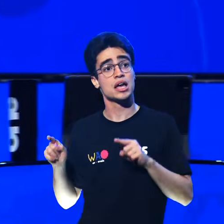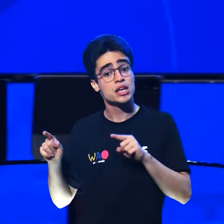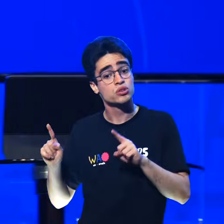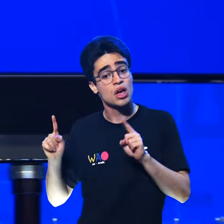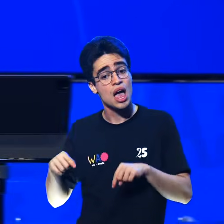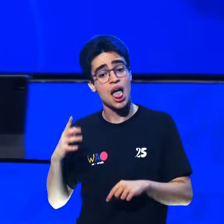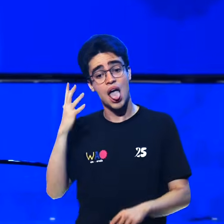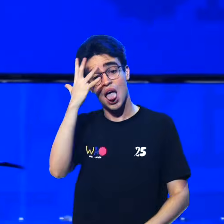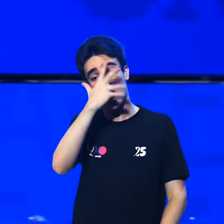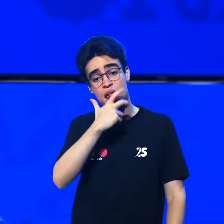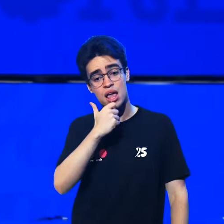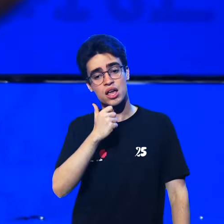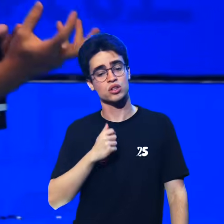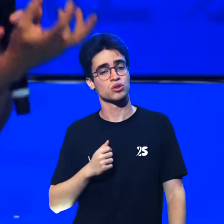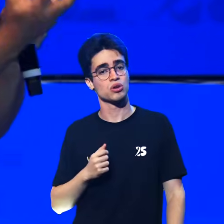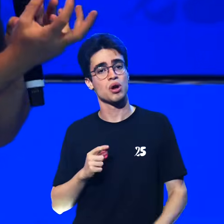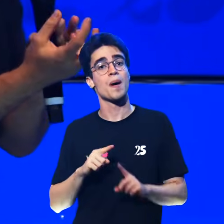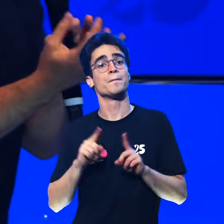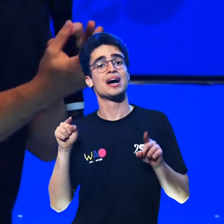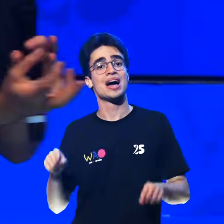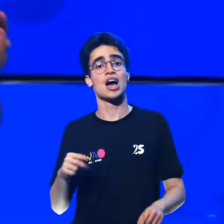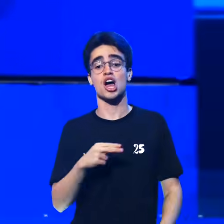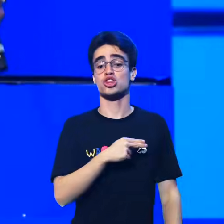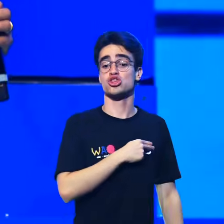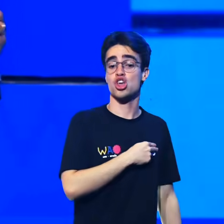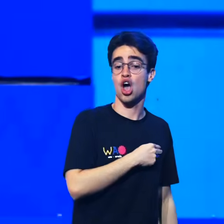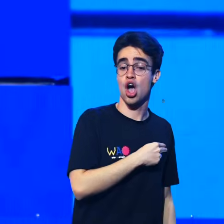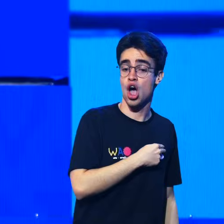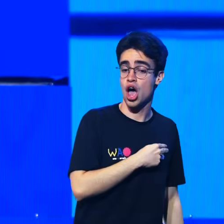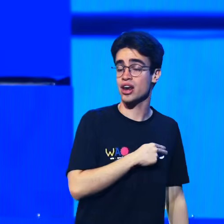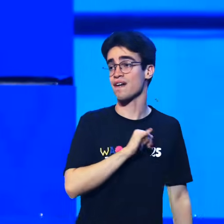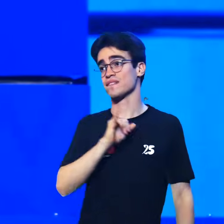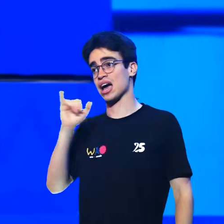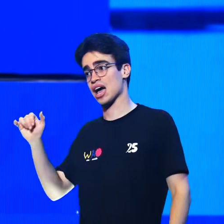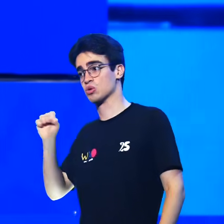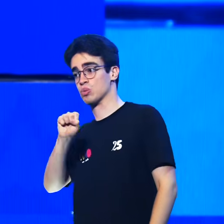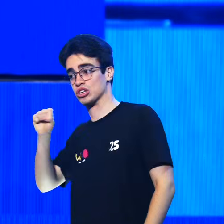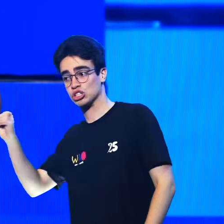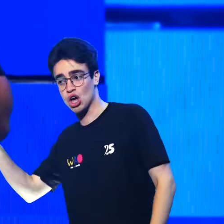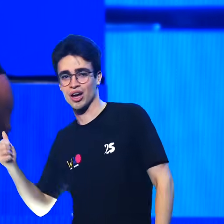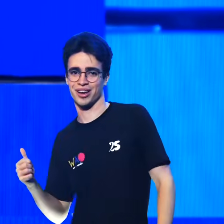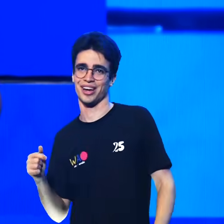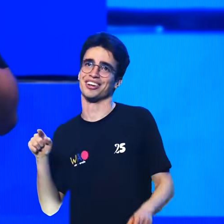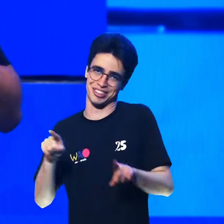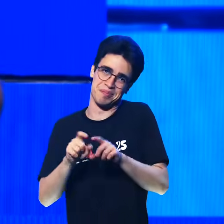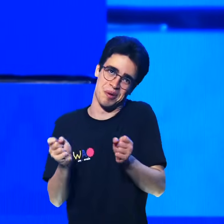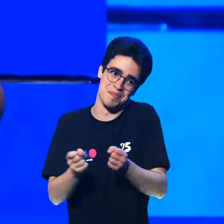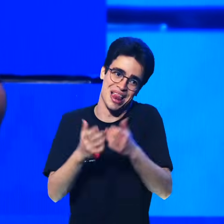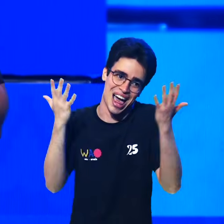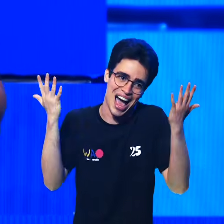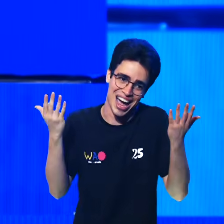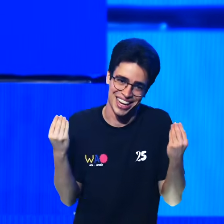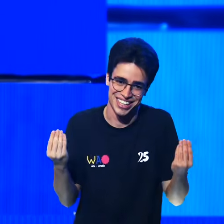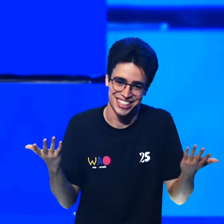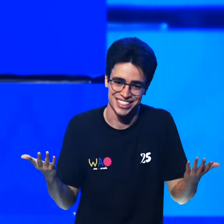lindo, mas foi uma nora falando para uma sogra, que é também um milagre.